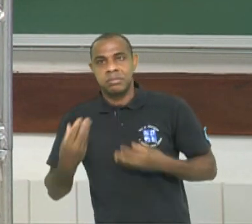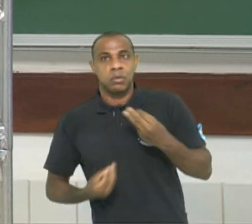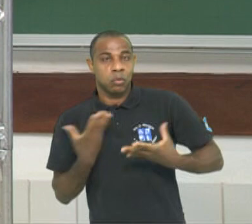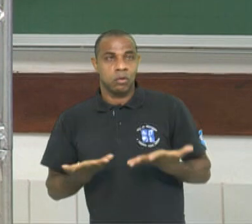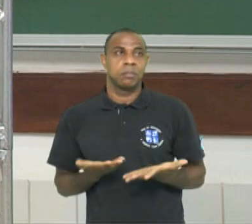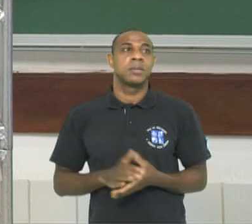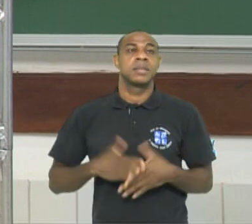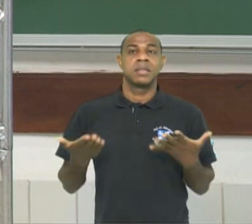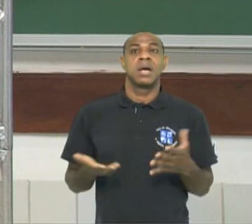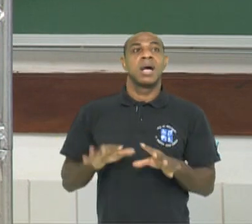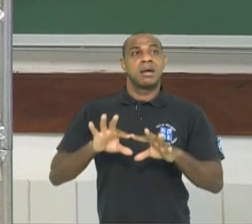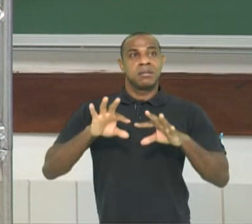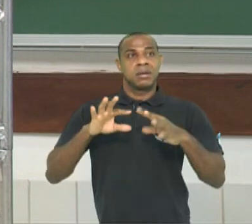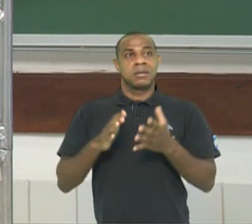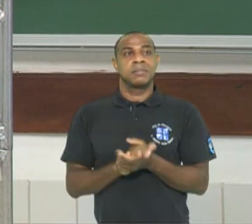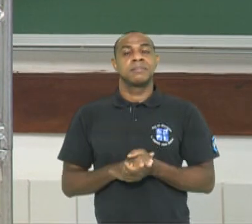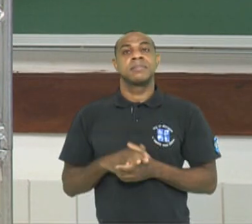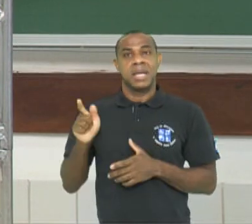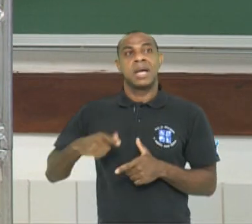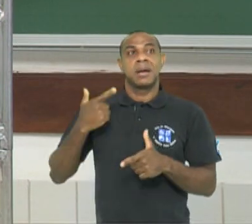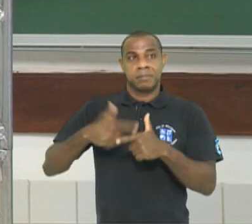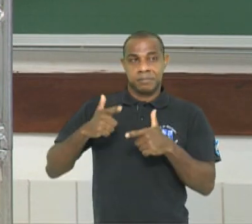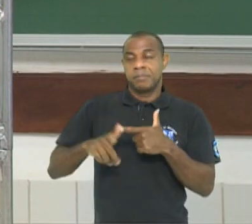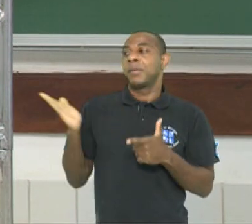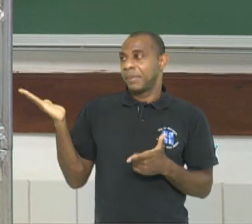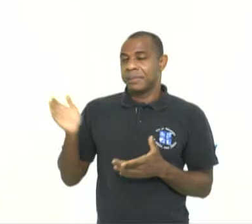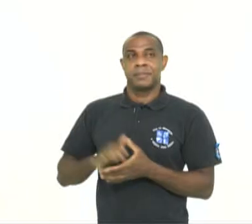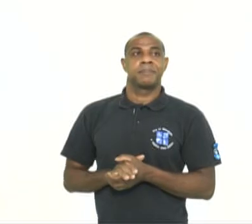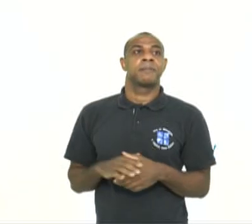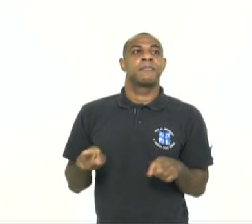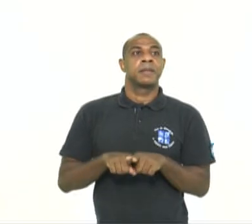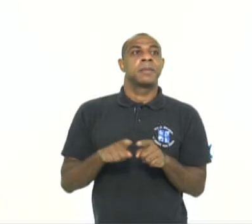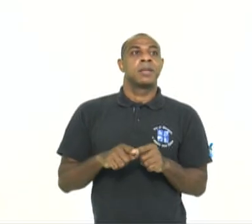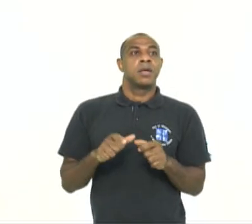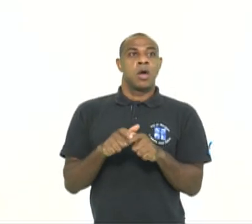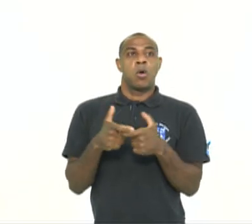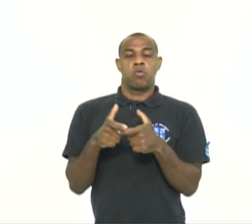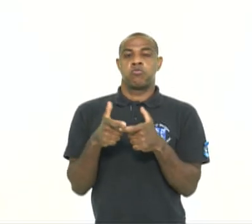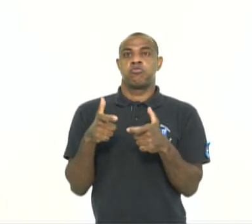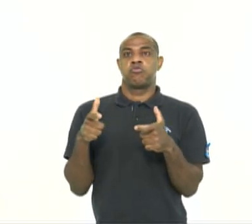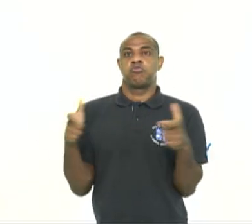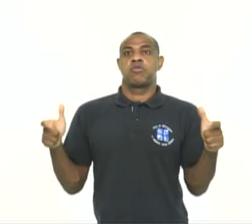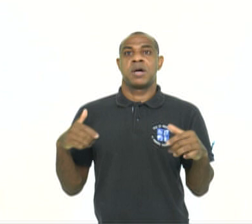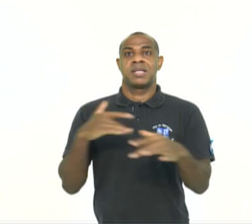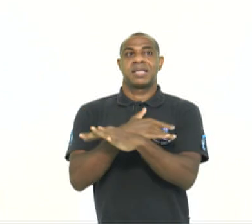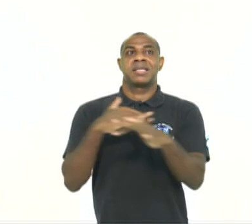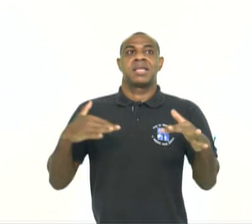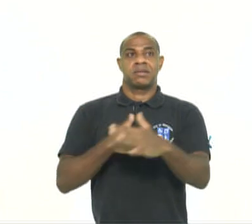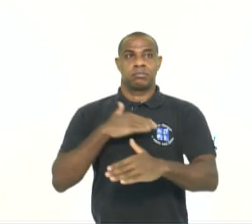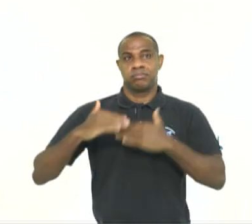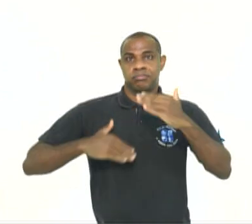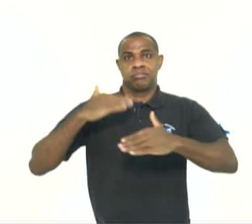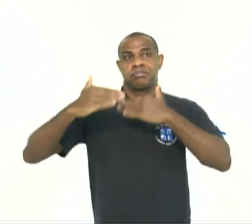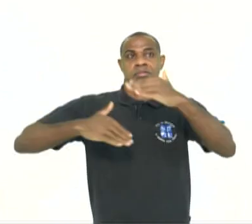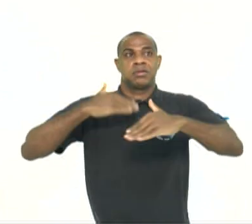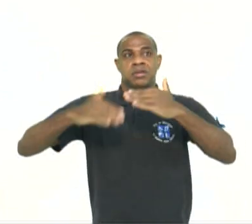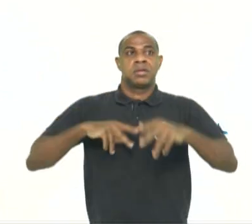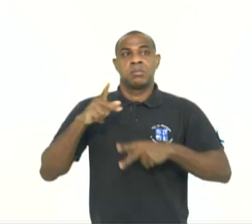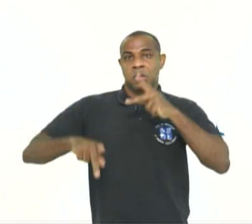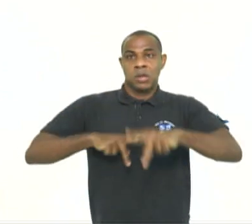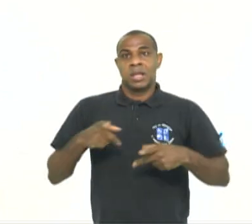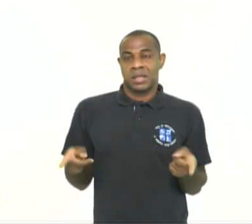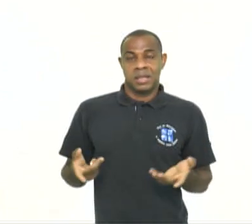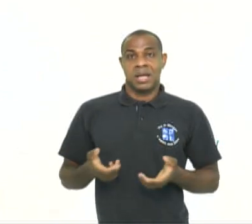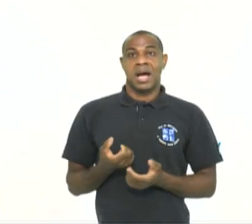Então, a favelização poderia ser um problema aqui. Crescimento rápido das cidades, uma evolução populacional. Então, quer dizer,